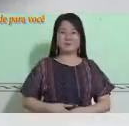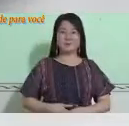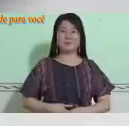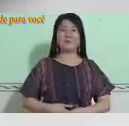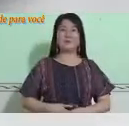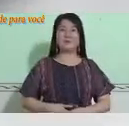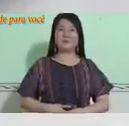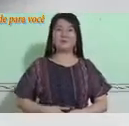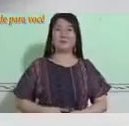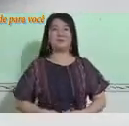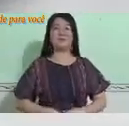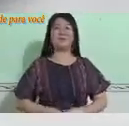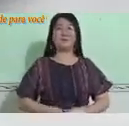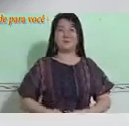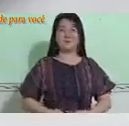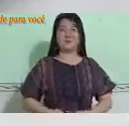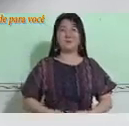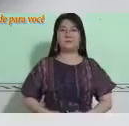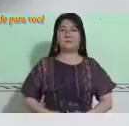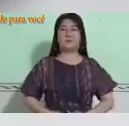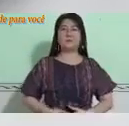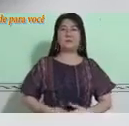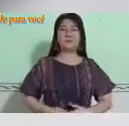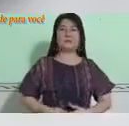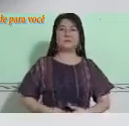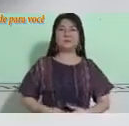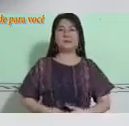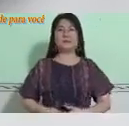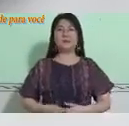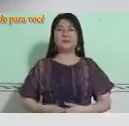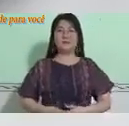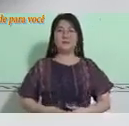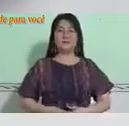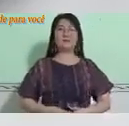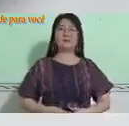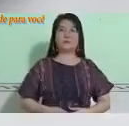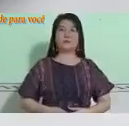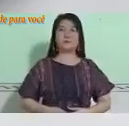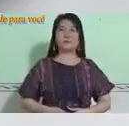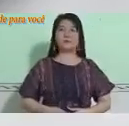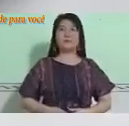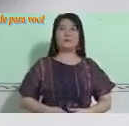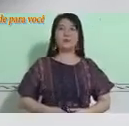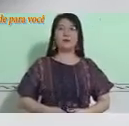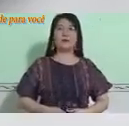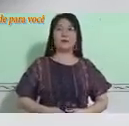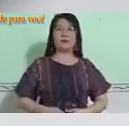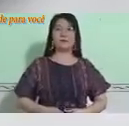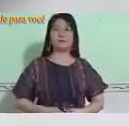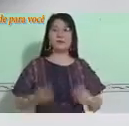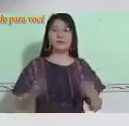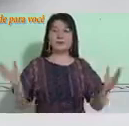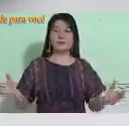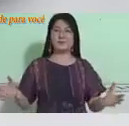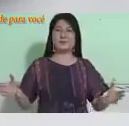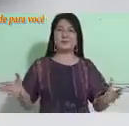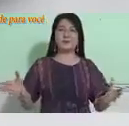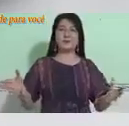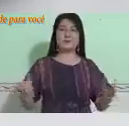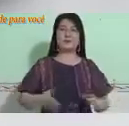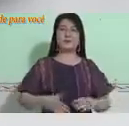AMAMNTANDO. Quando a mulher está amamentando, o corpo vai se regulando lentamente ao longo do tempo, especialmente